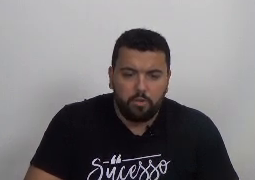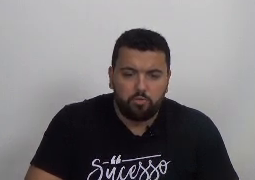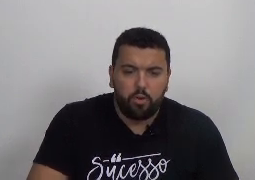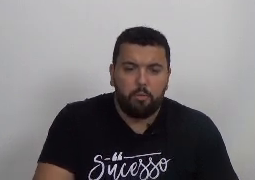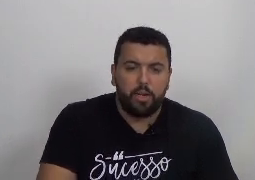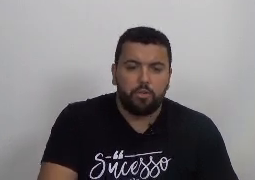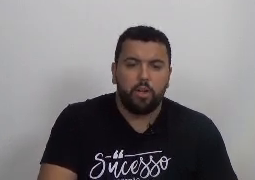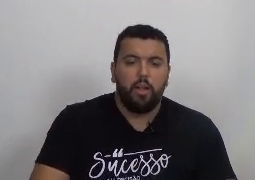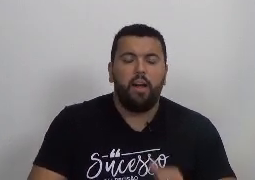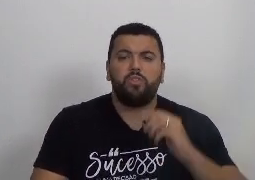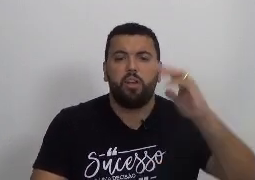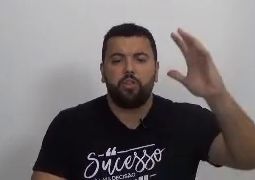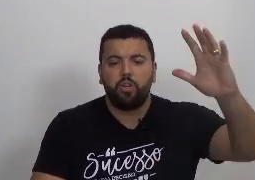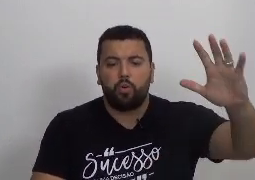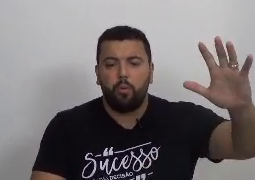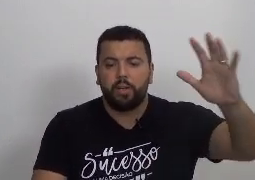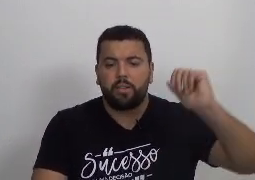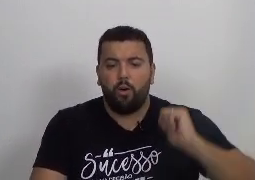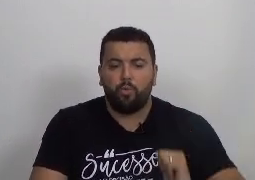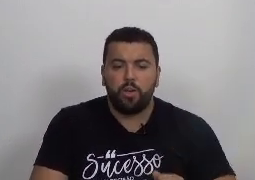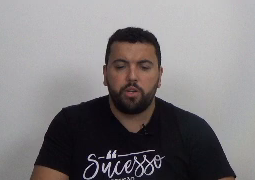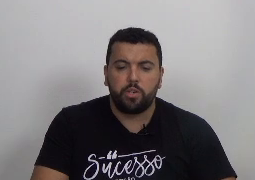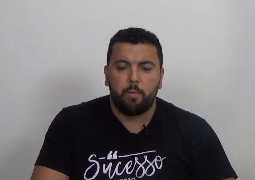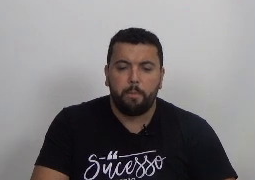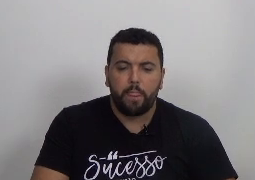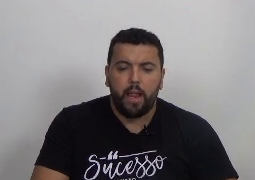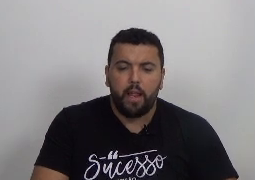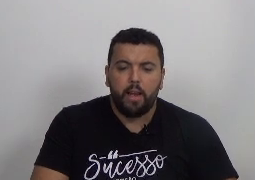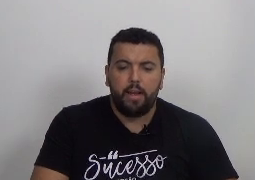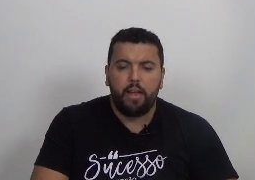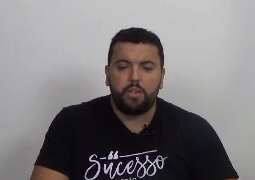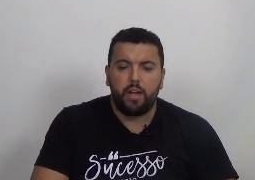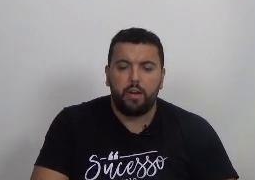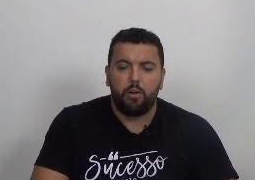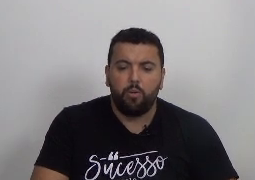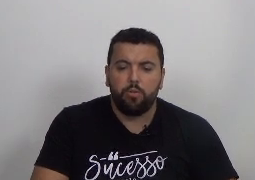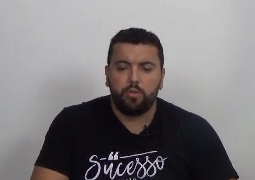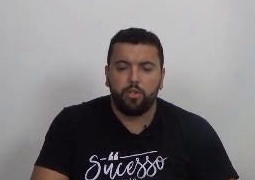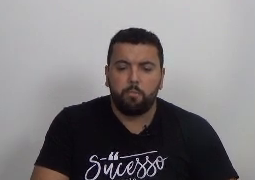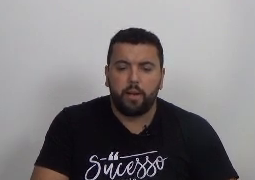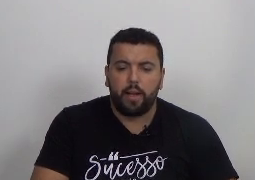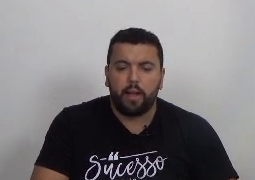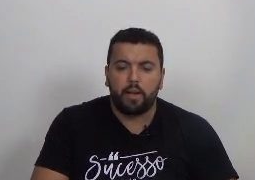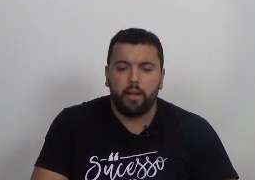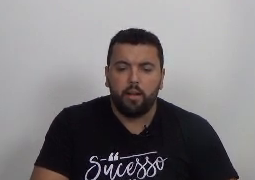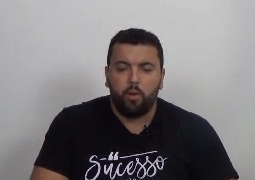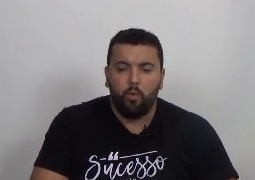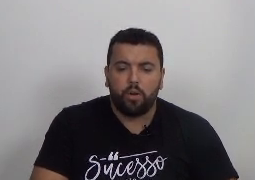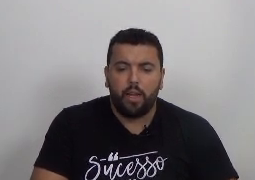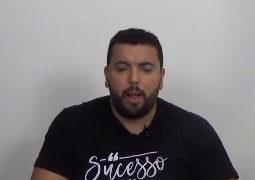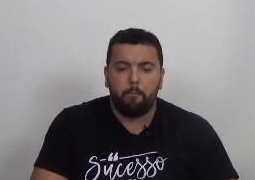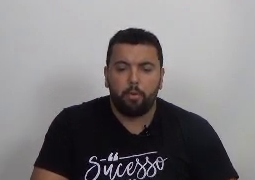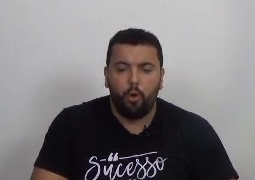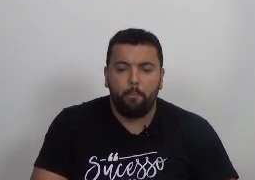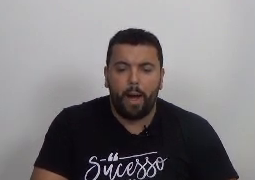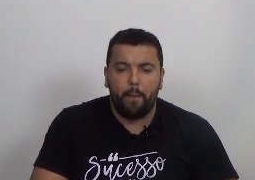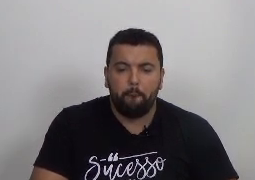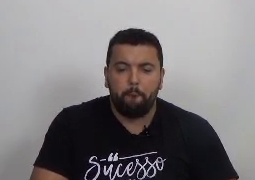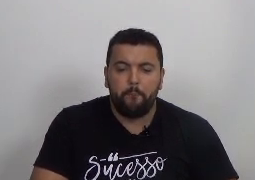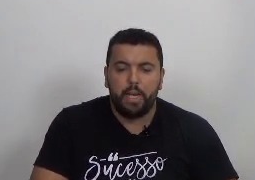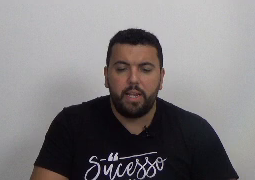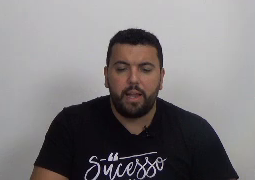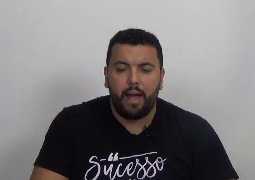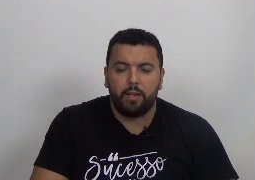ajuda absurdamente antes de a gente começar o crush deixa eu te explicar aqui o que